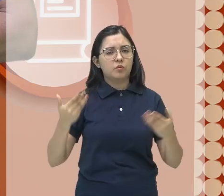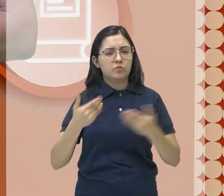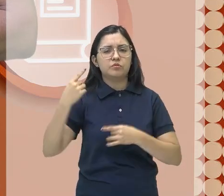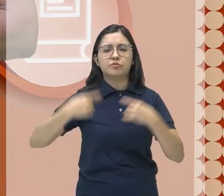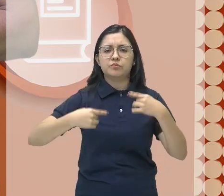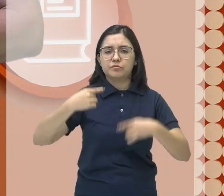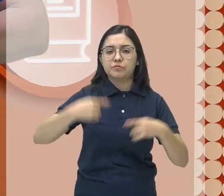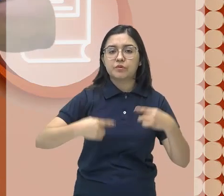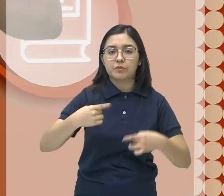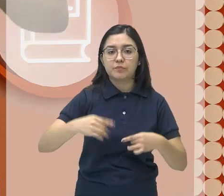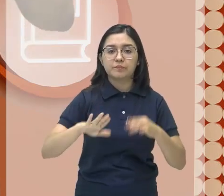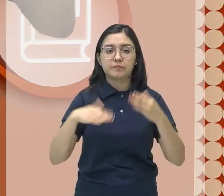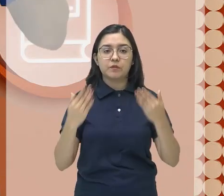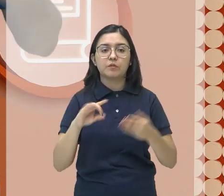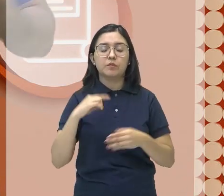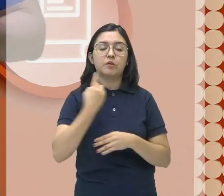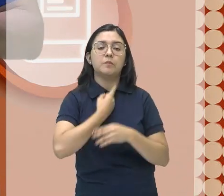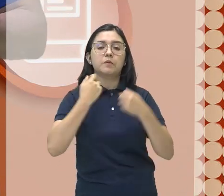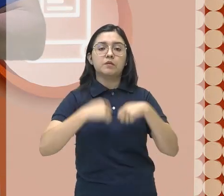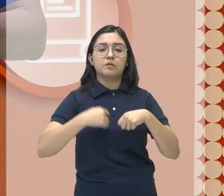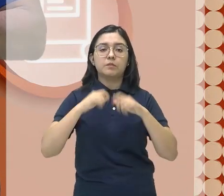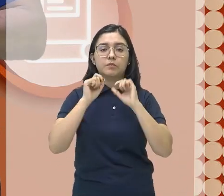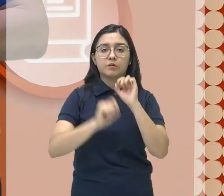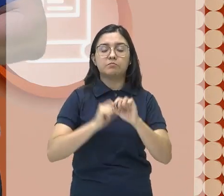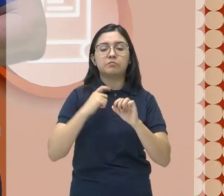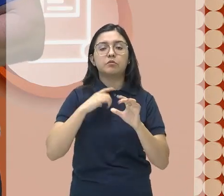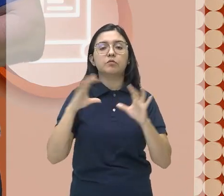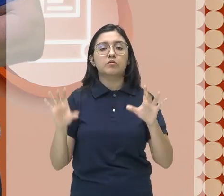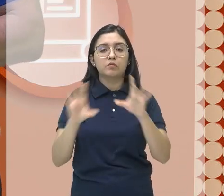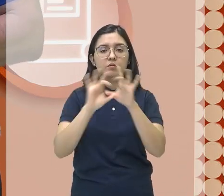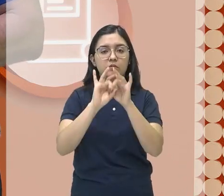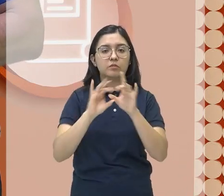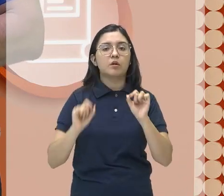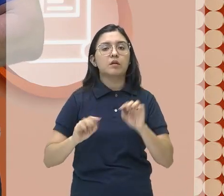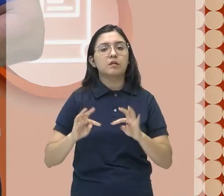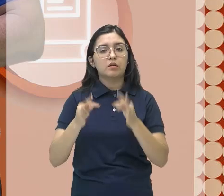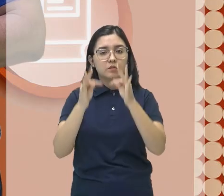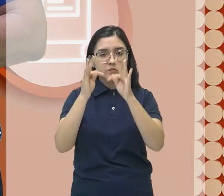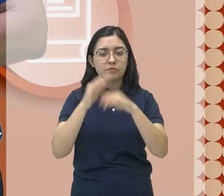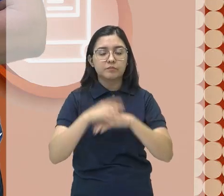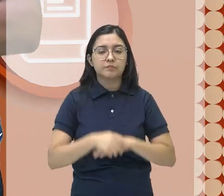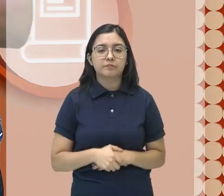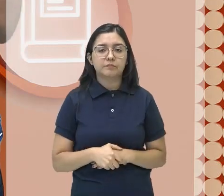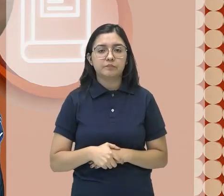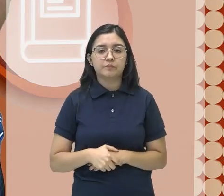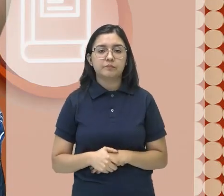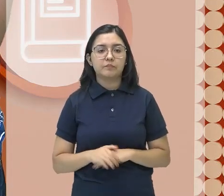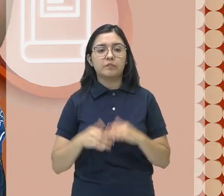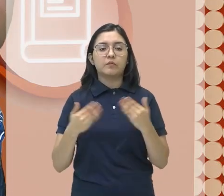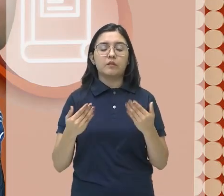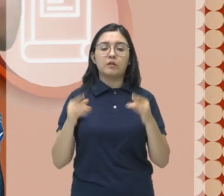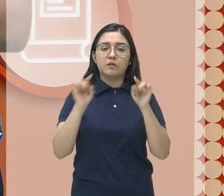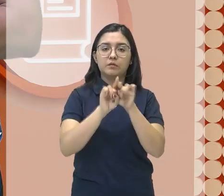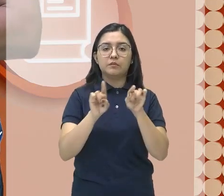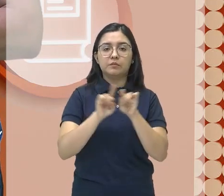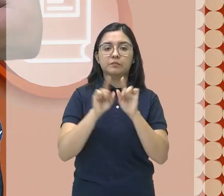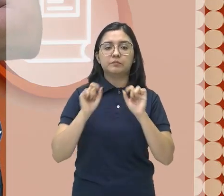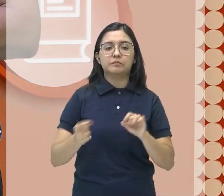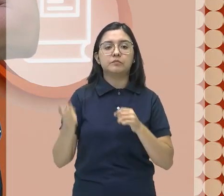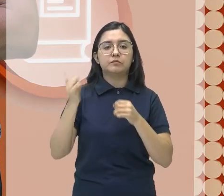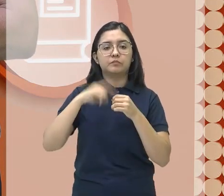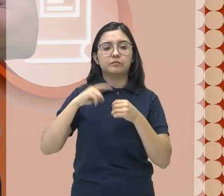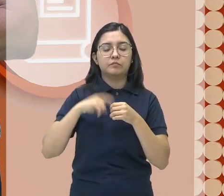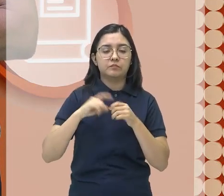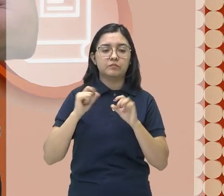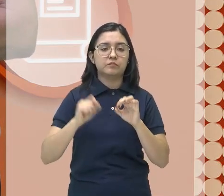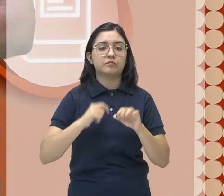hoje. Então, nós temos que, tudo isso aí está em volta com a tecnologia. Inclusive a questão, aí nós voltamos para a